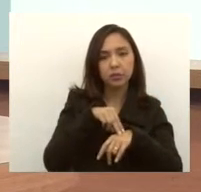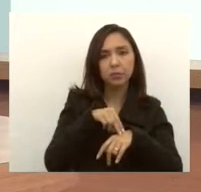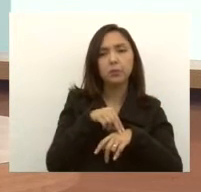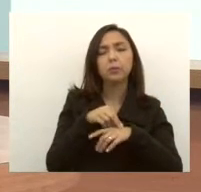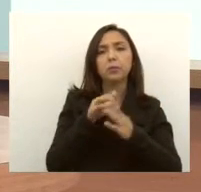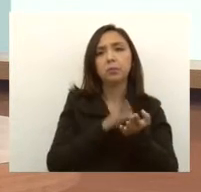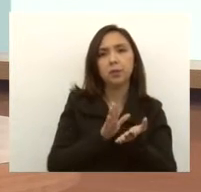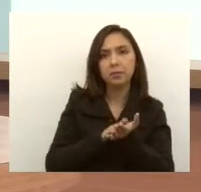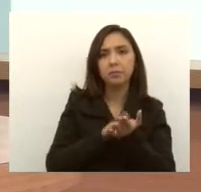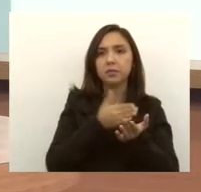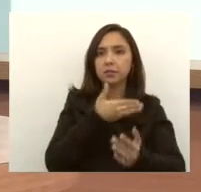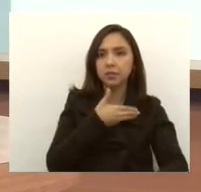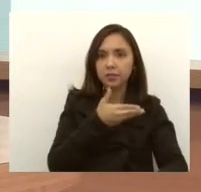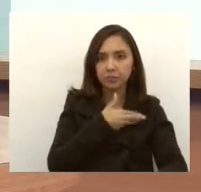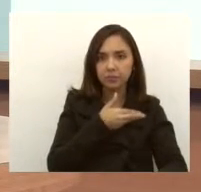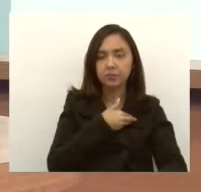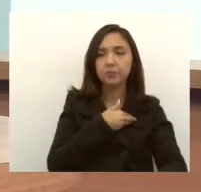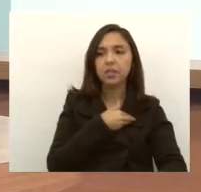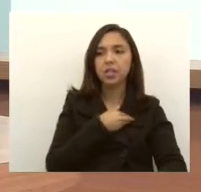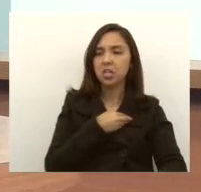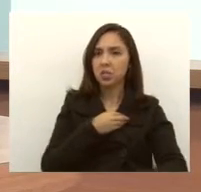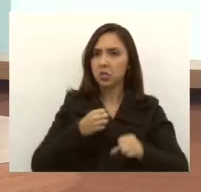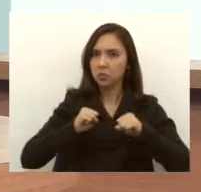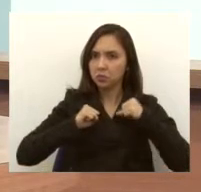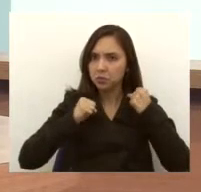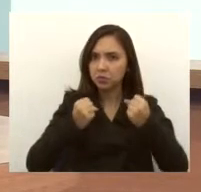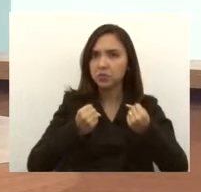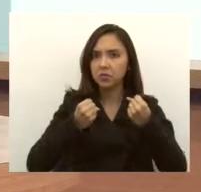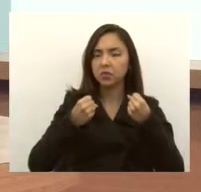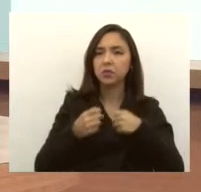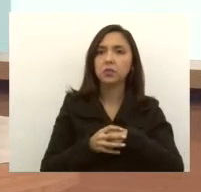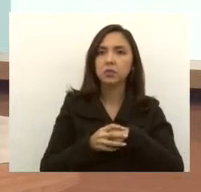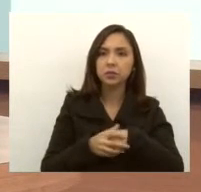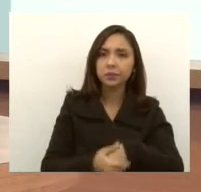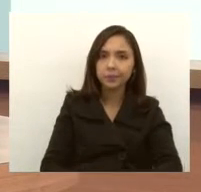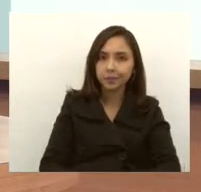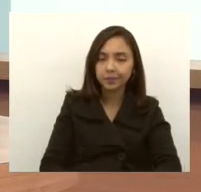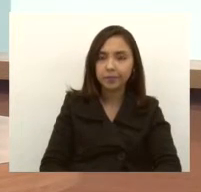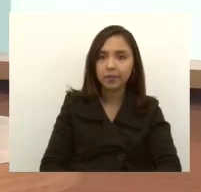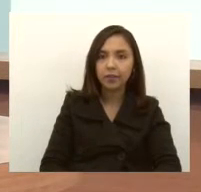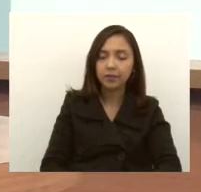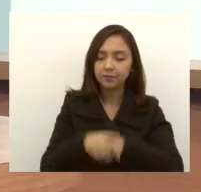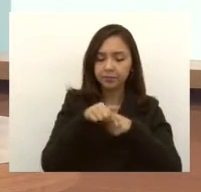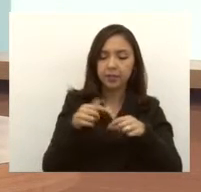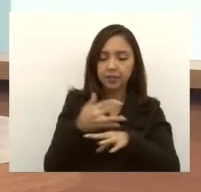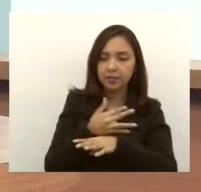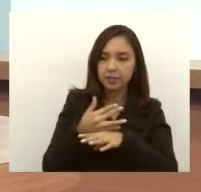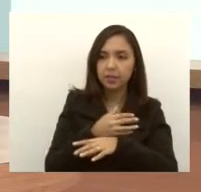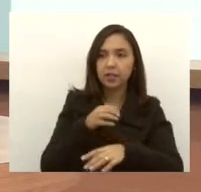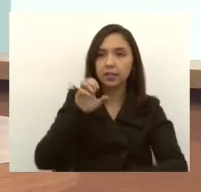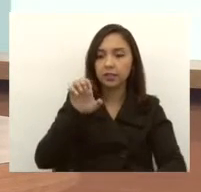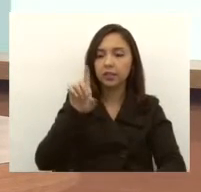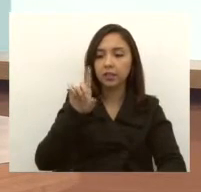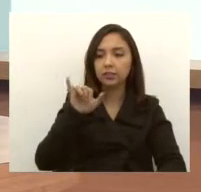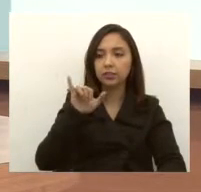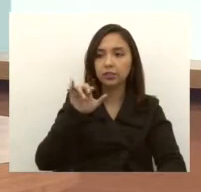amigo, o grande guerreiro, lutador, uma grande liderança nessa cidade, nosso amigo Edilson